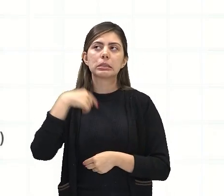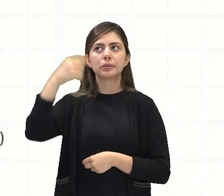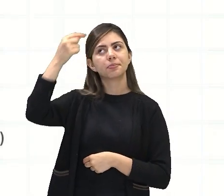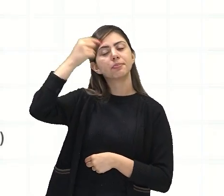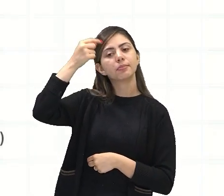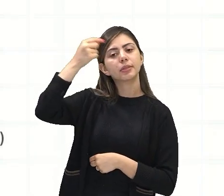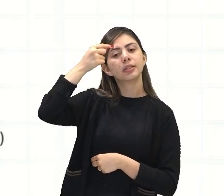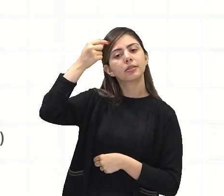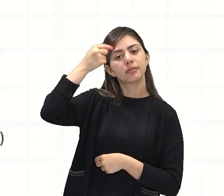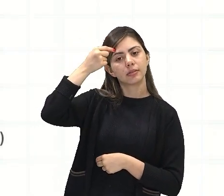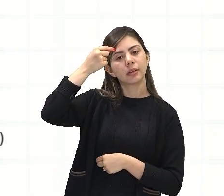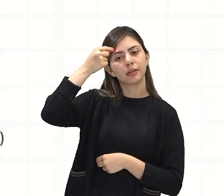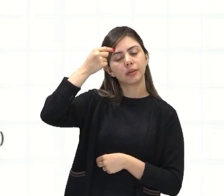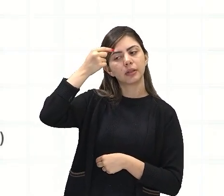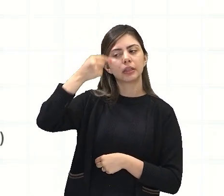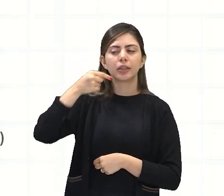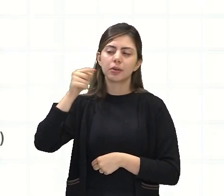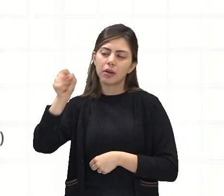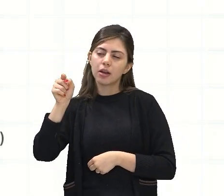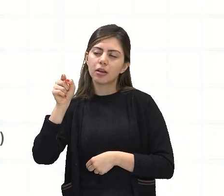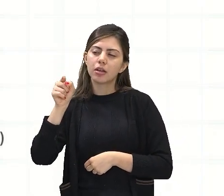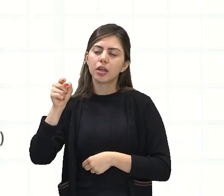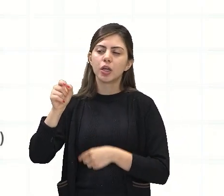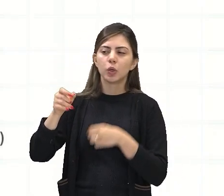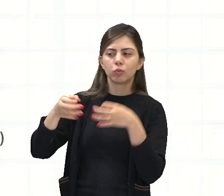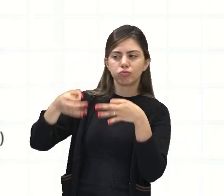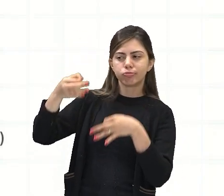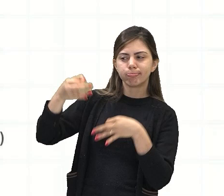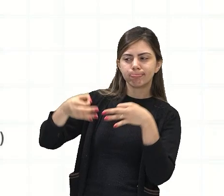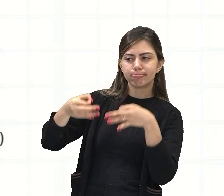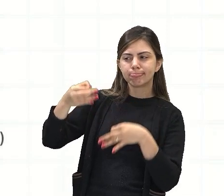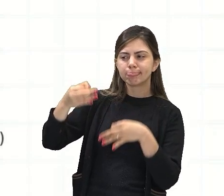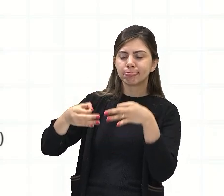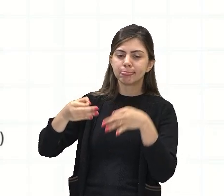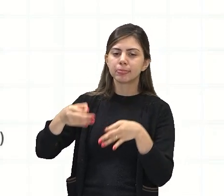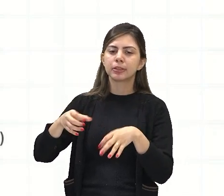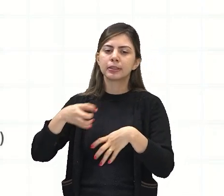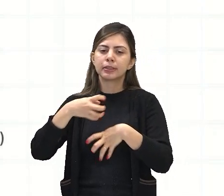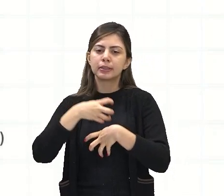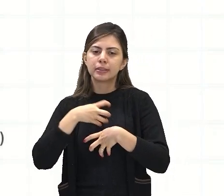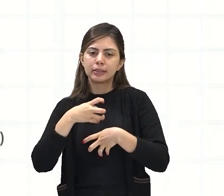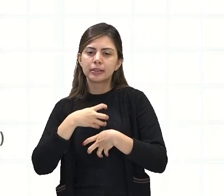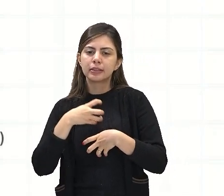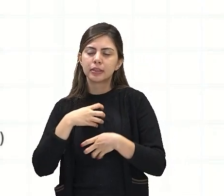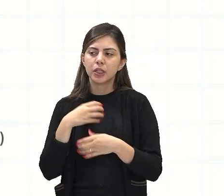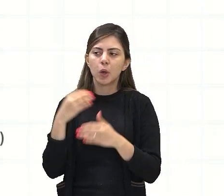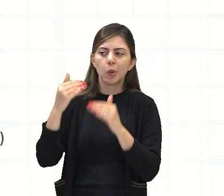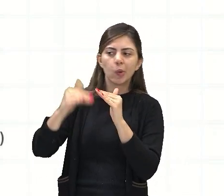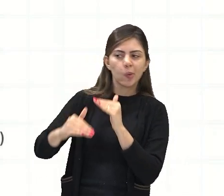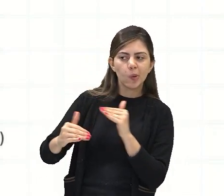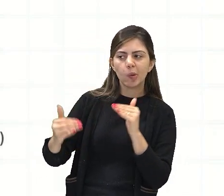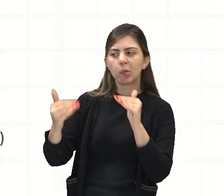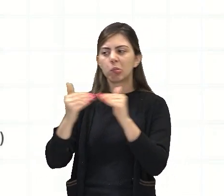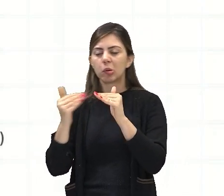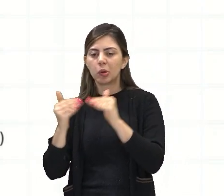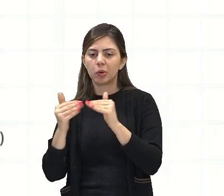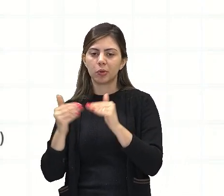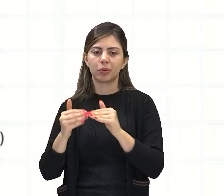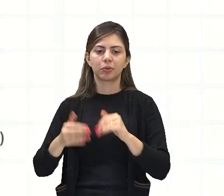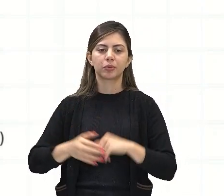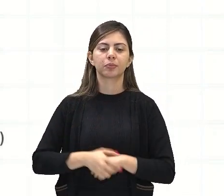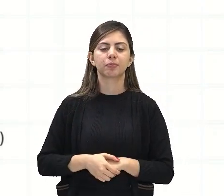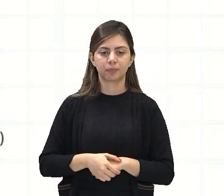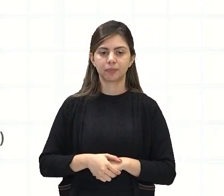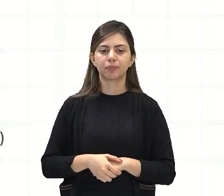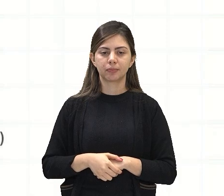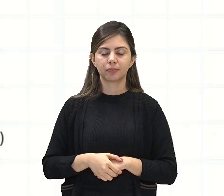de pensar, de ver, de julgar, de sentir o mundo, a existência, a realidade,